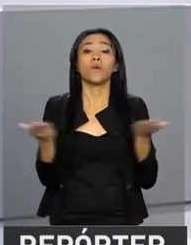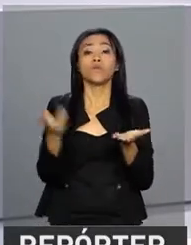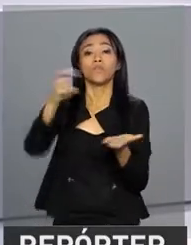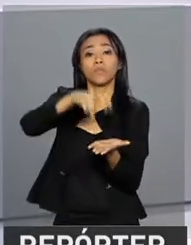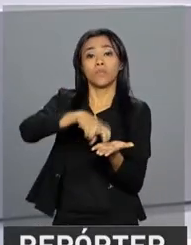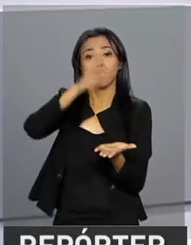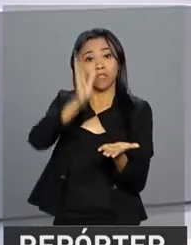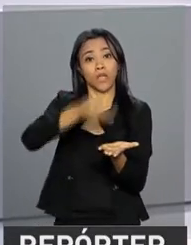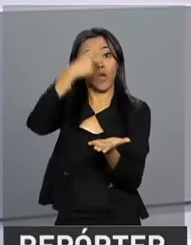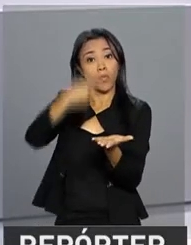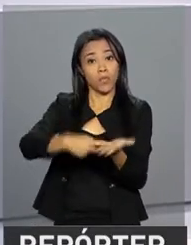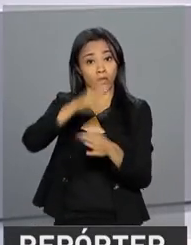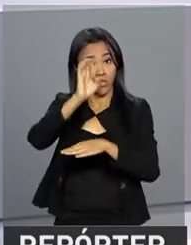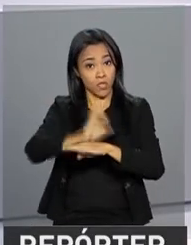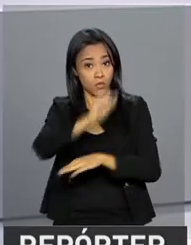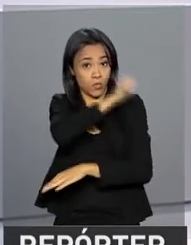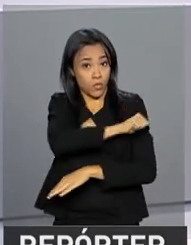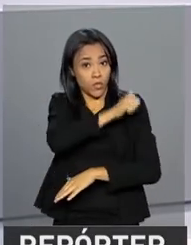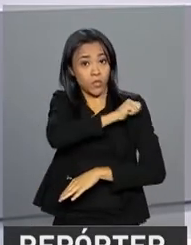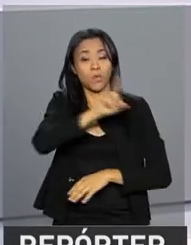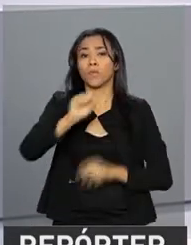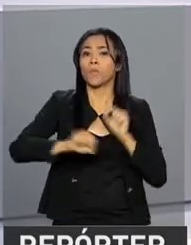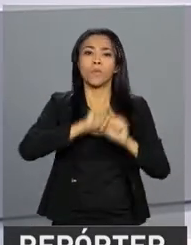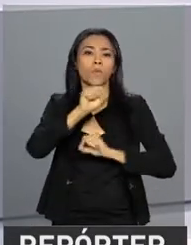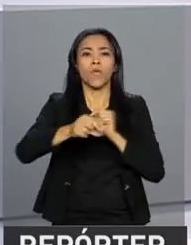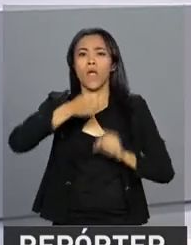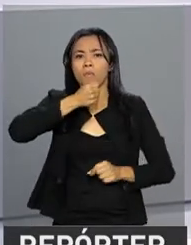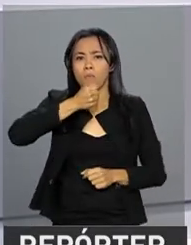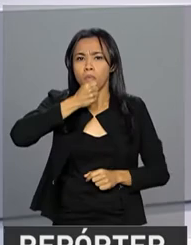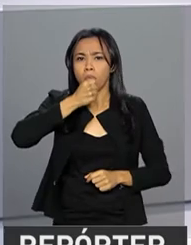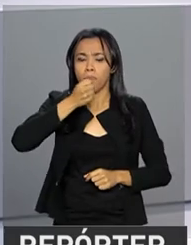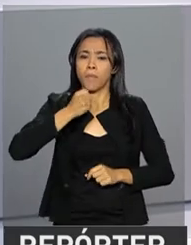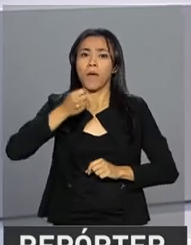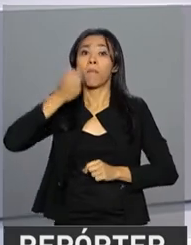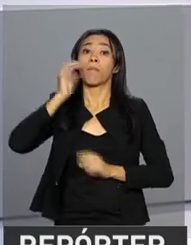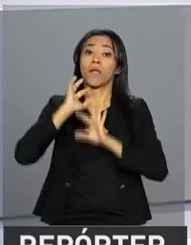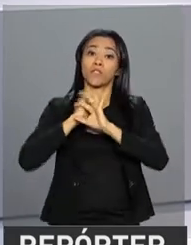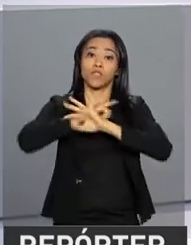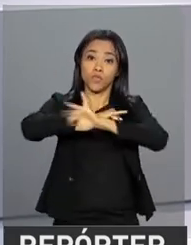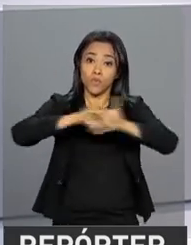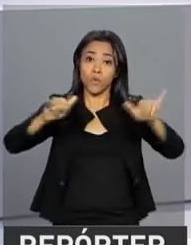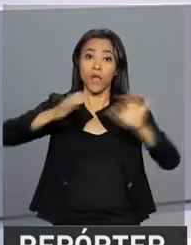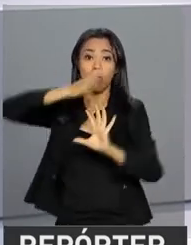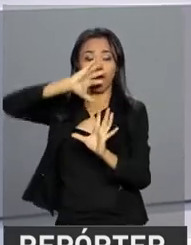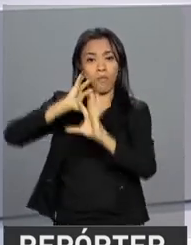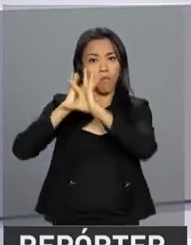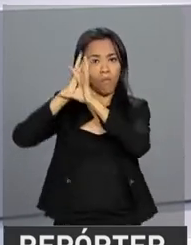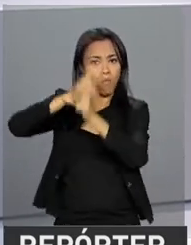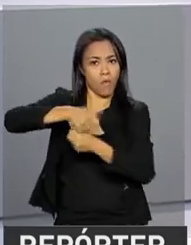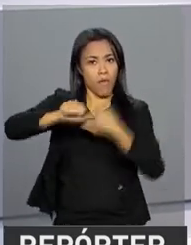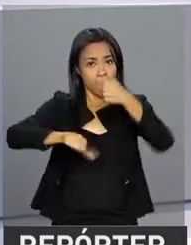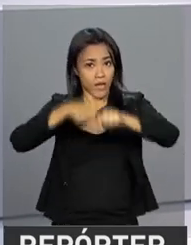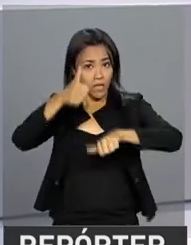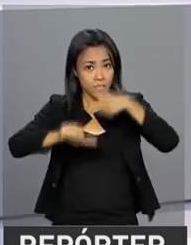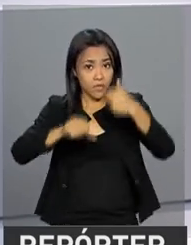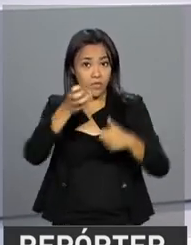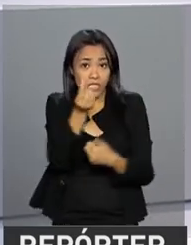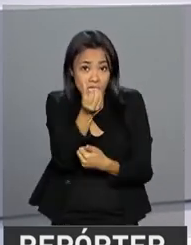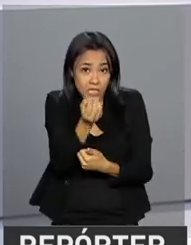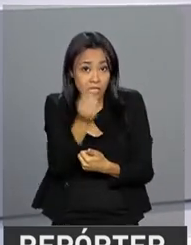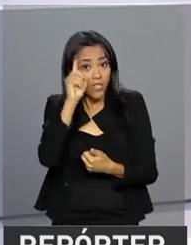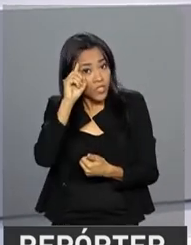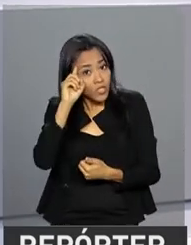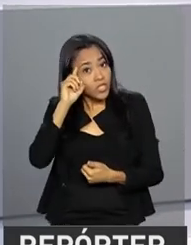está marcada no Rio de Janeiro uma coletiva de imprensa para divulgar um balanço dos 60 dias de ações integradas da Força de